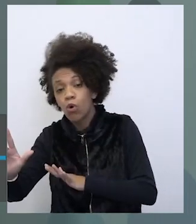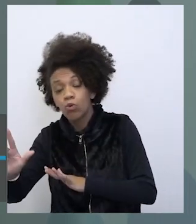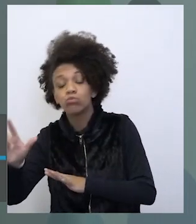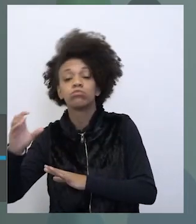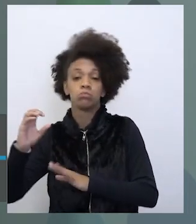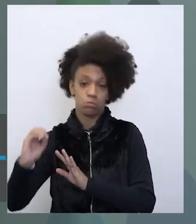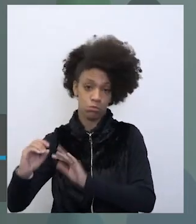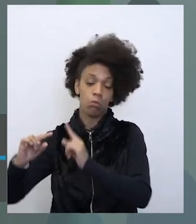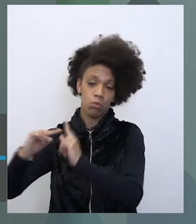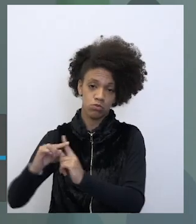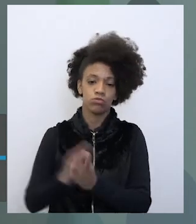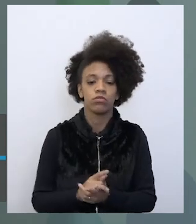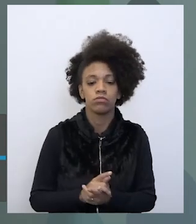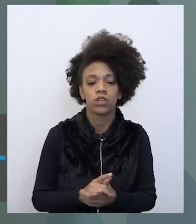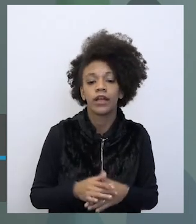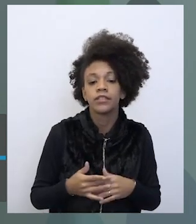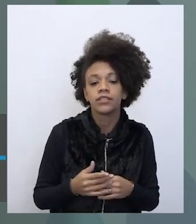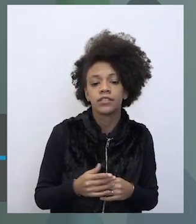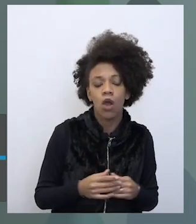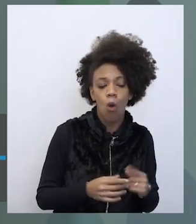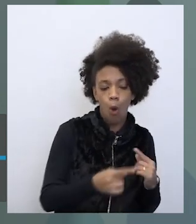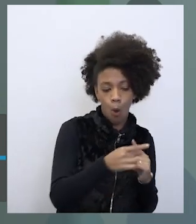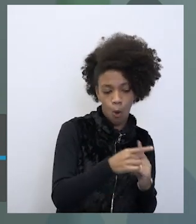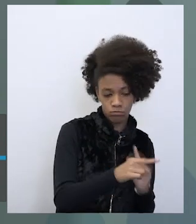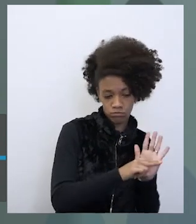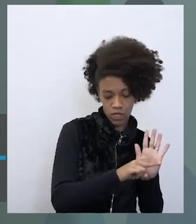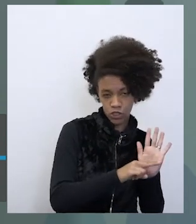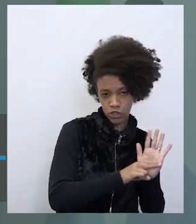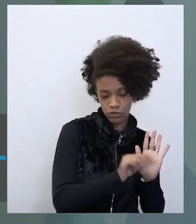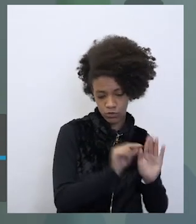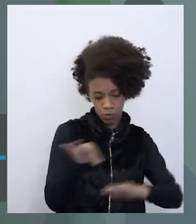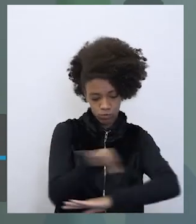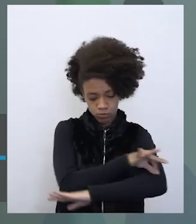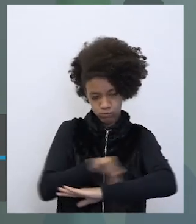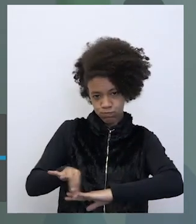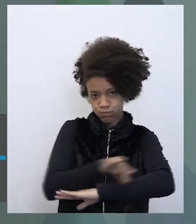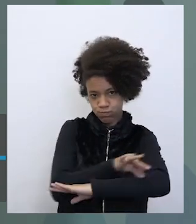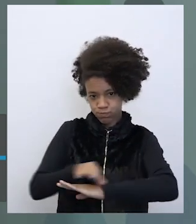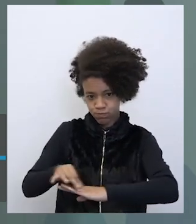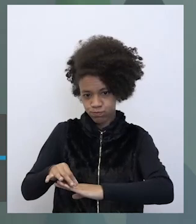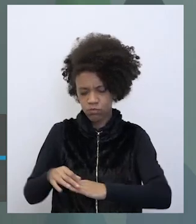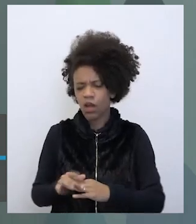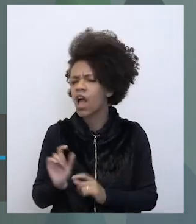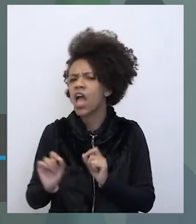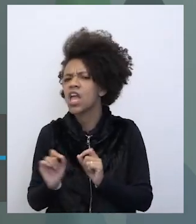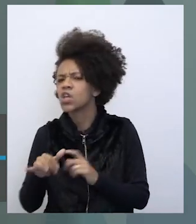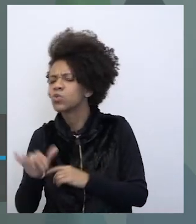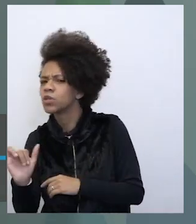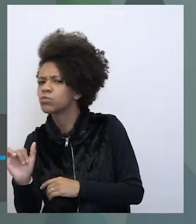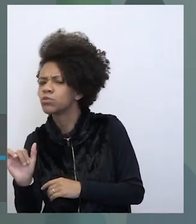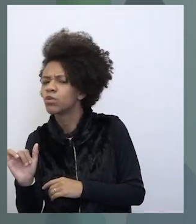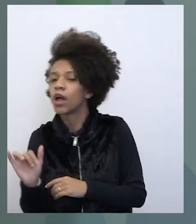eu fui fazer o eixo X, eu peguei um negativo e peguei a parte positiva do eixo, tá vendo? E no Y, professora, você tem